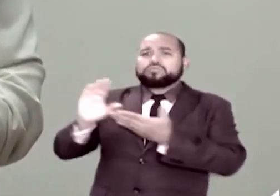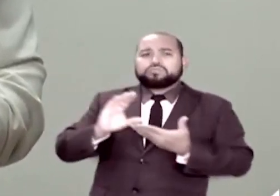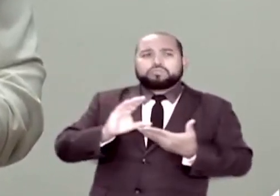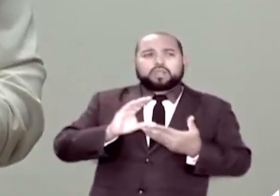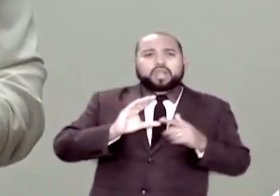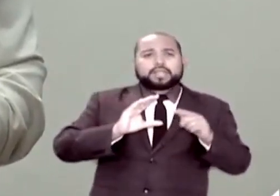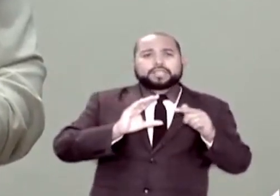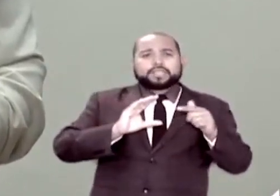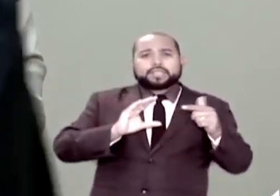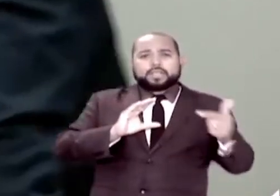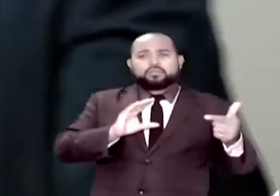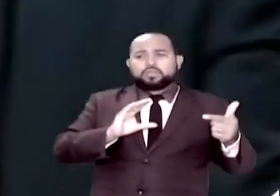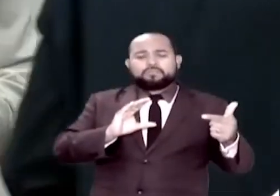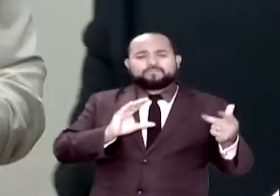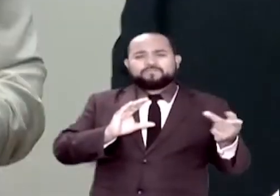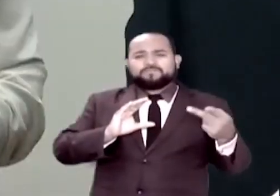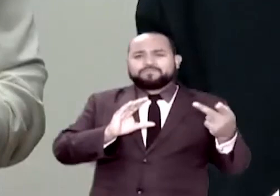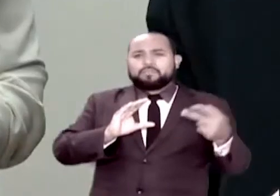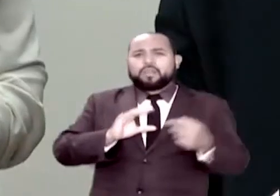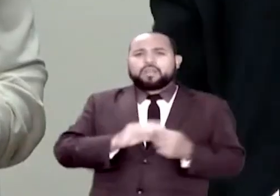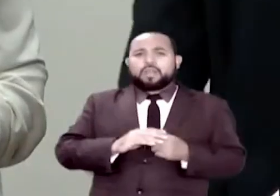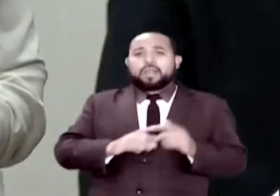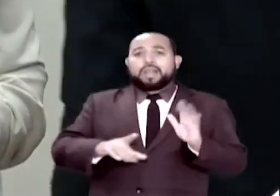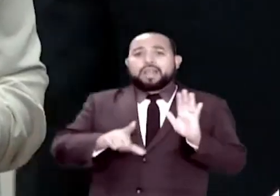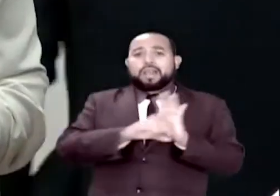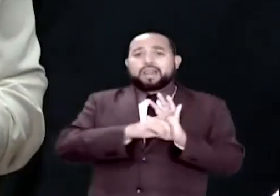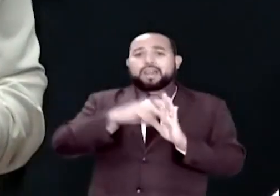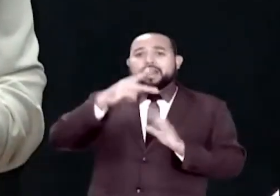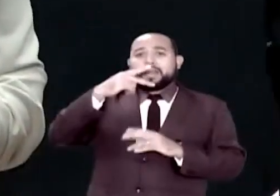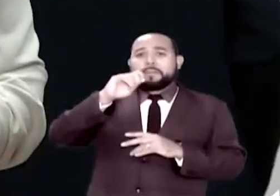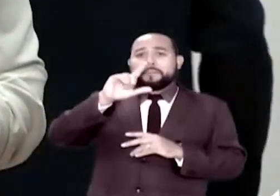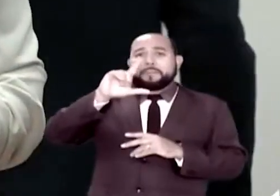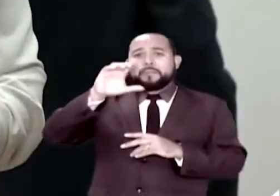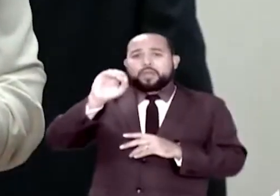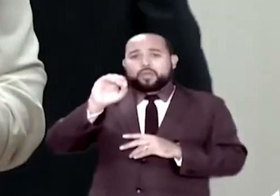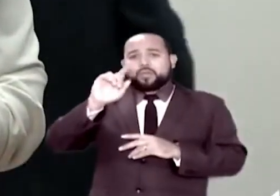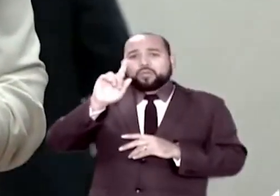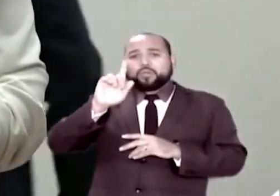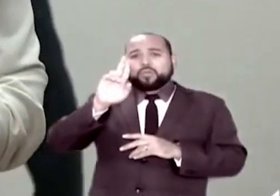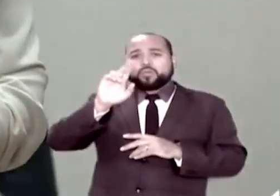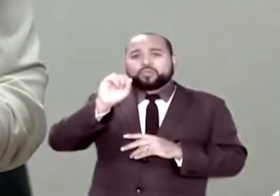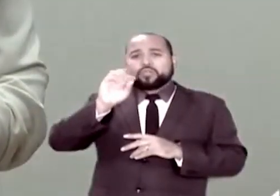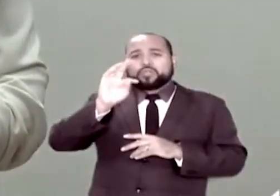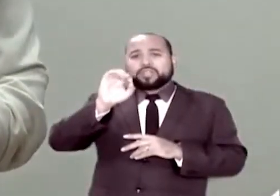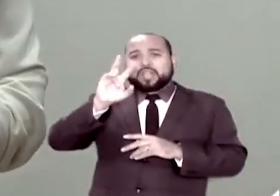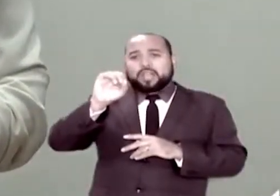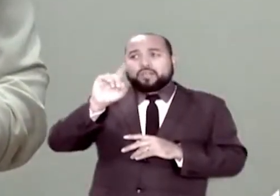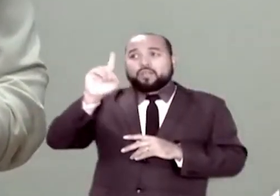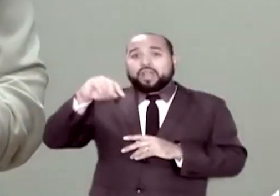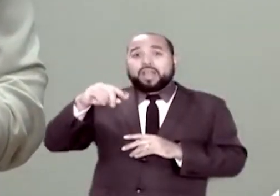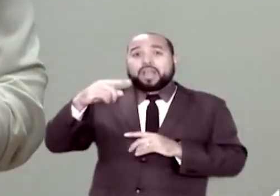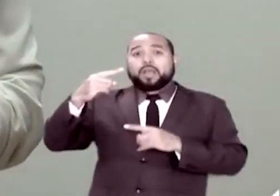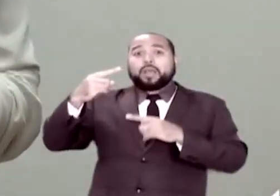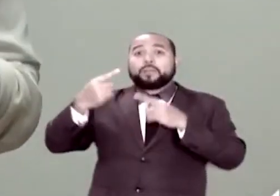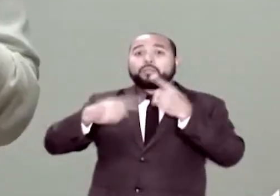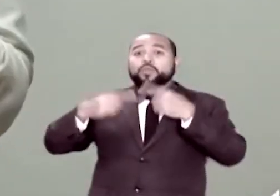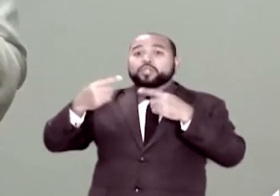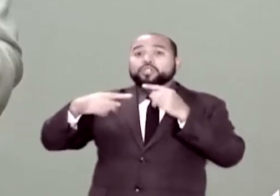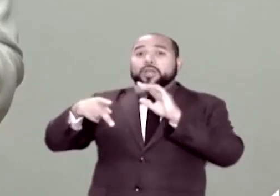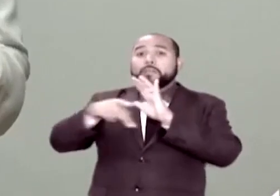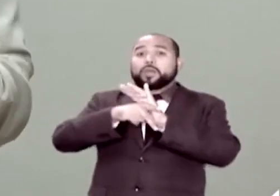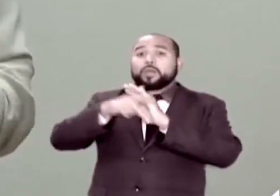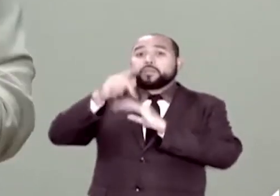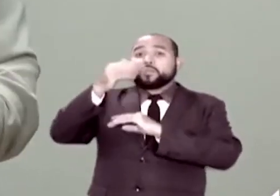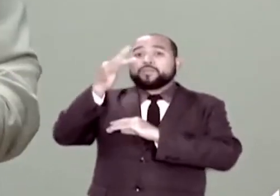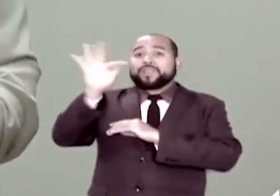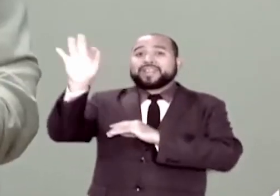importante constatar que a lei Paulo Gustavo é uma política pública Nacional de fomento à cultura ela